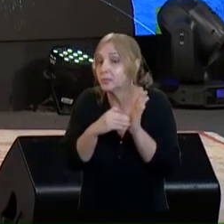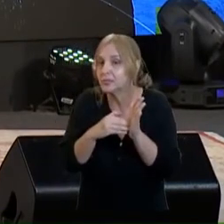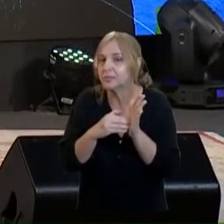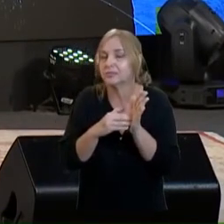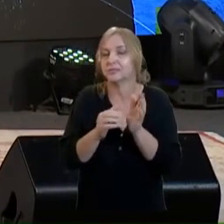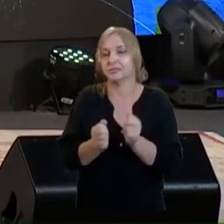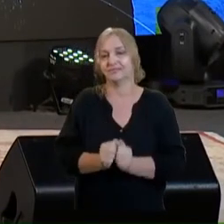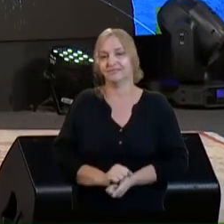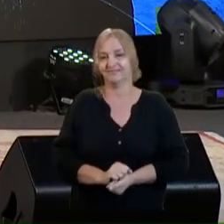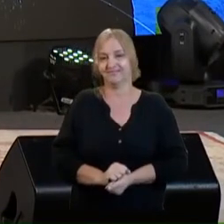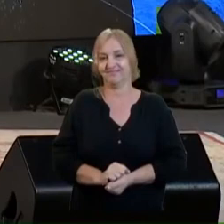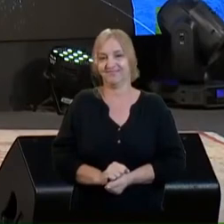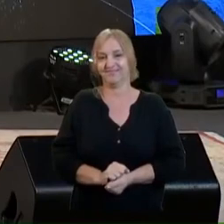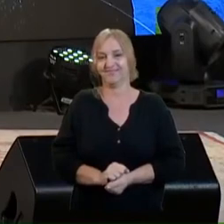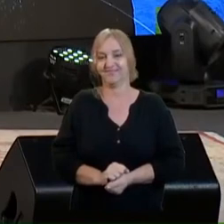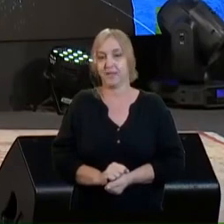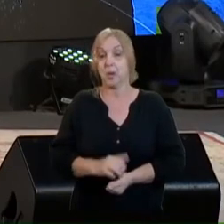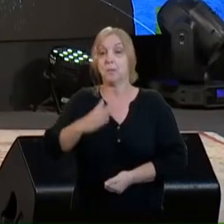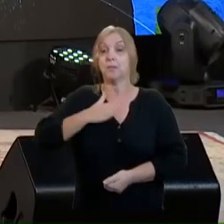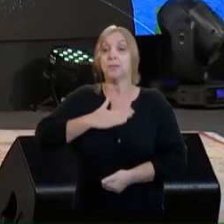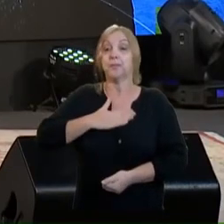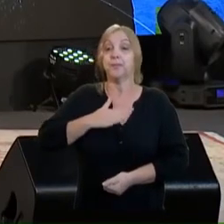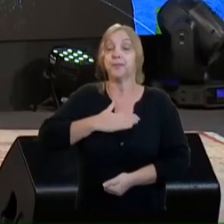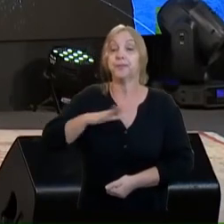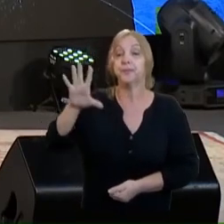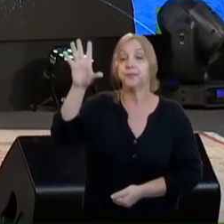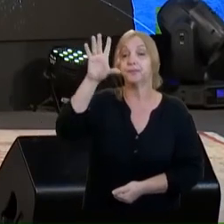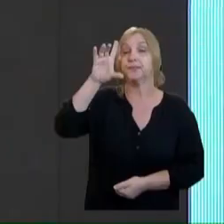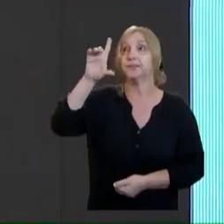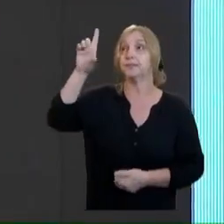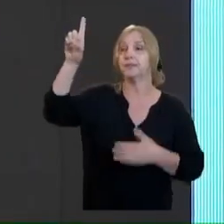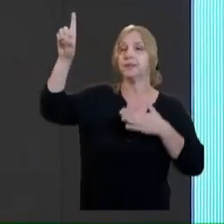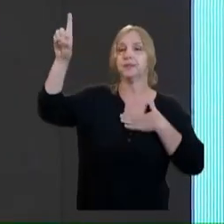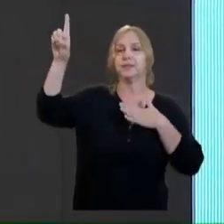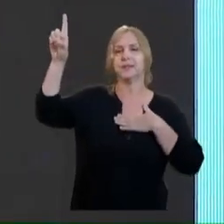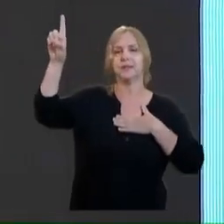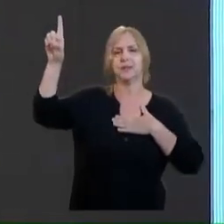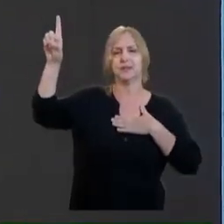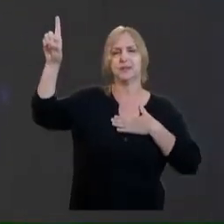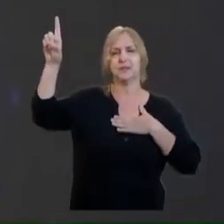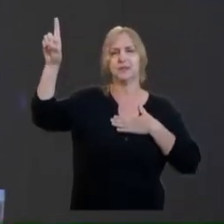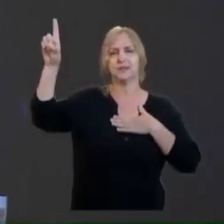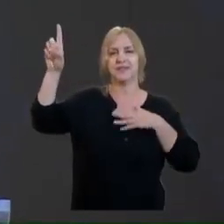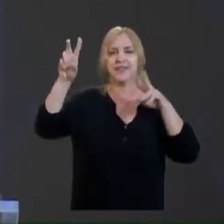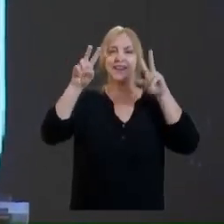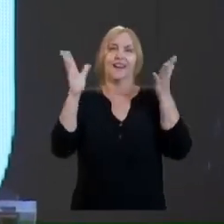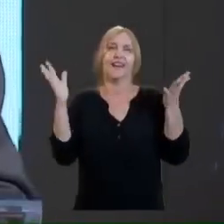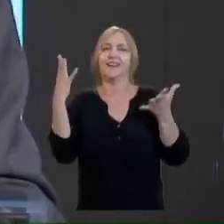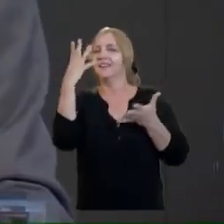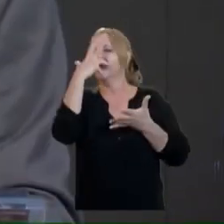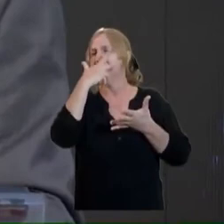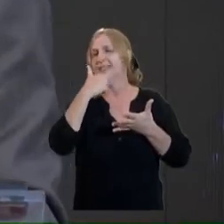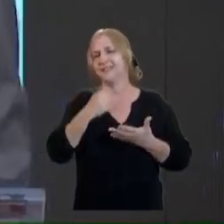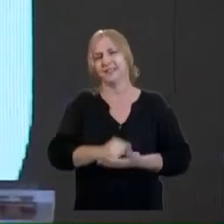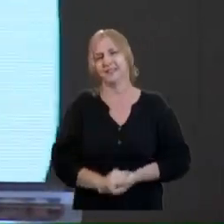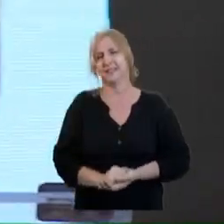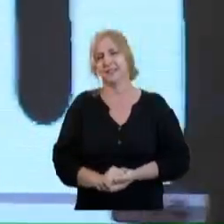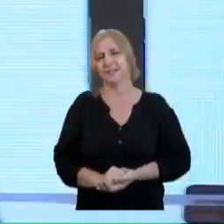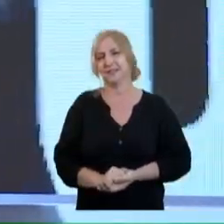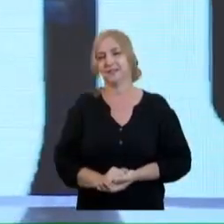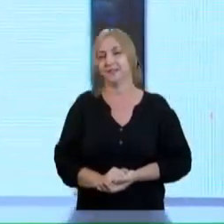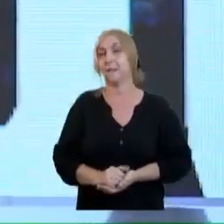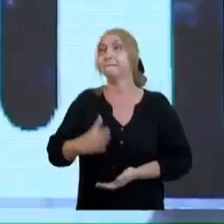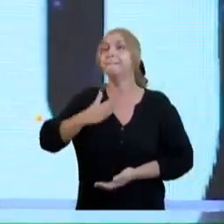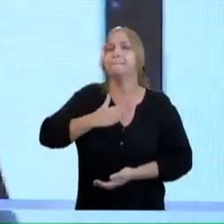Tudo. E o meu Deus, essa expressão aqui é tão linda. É o